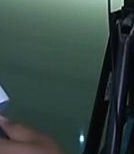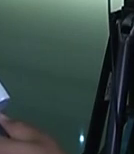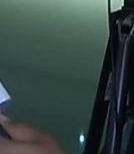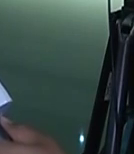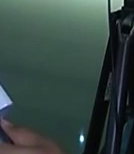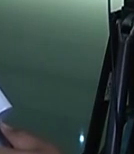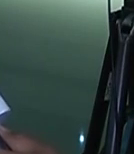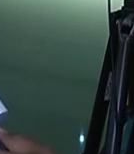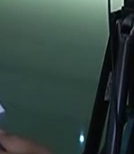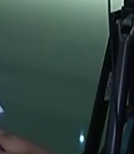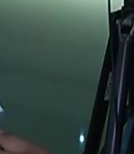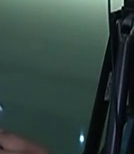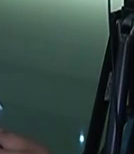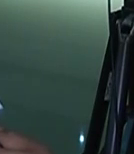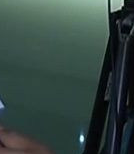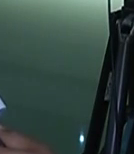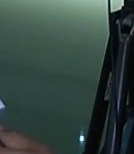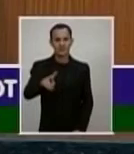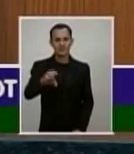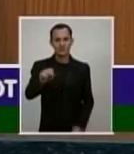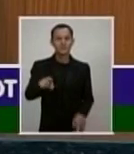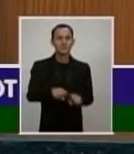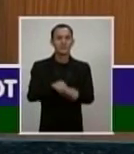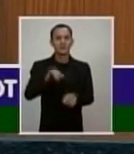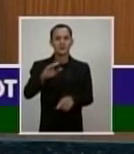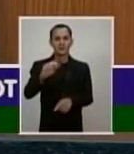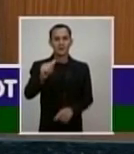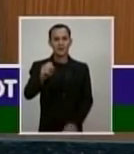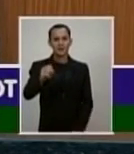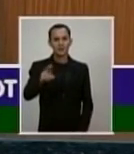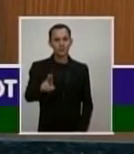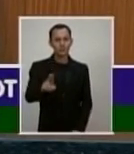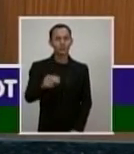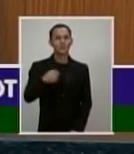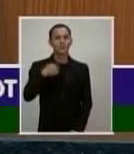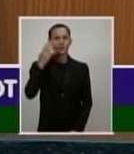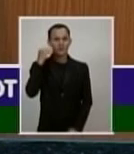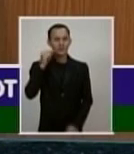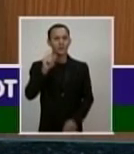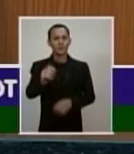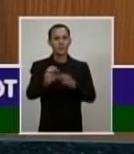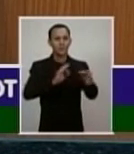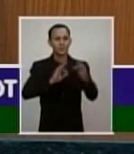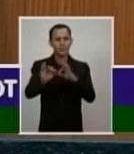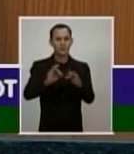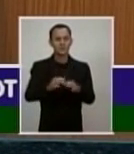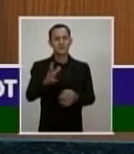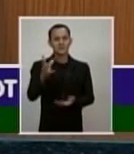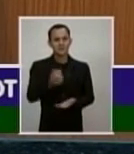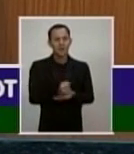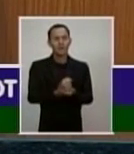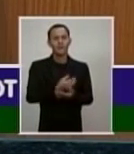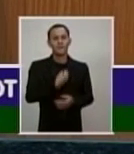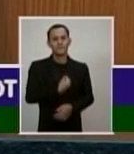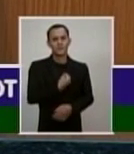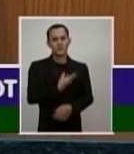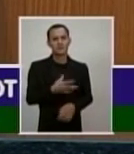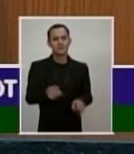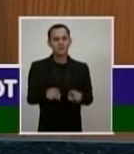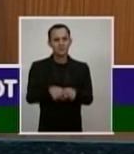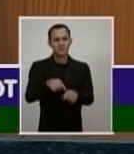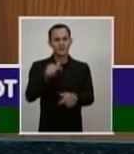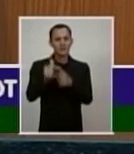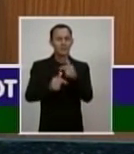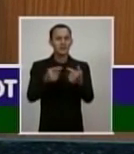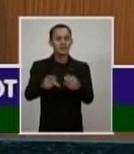fiscalização, principalmente nas vagas exclusivas. Ao final da exposição de um vídeo sobre o funcionamento do sistema rotativo, a vereadora